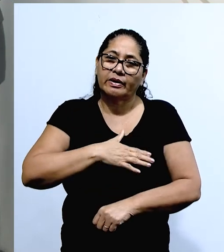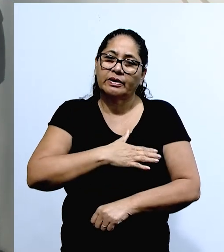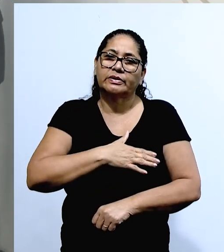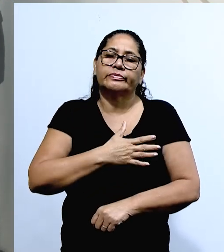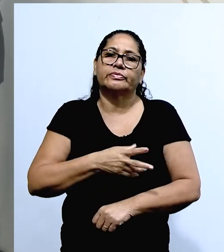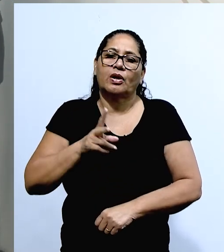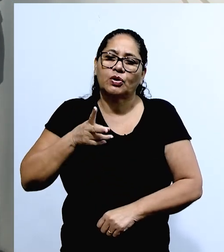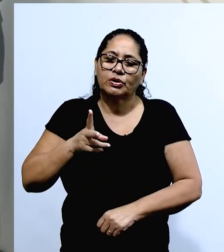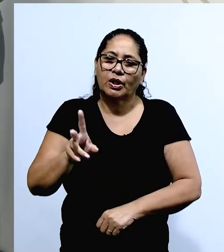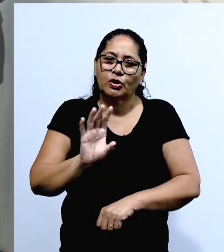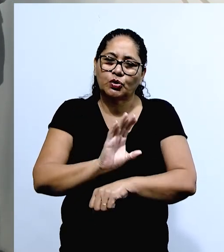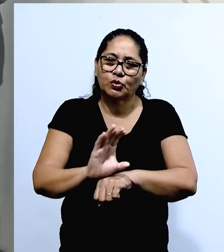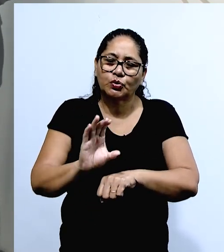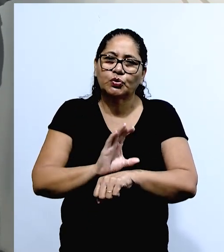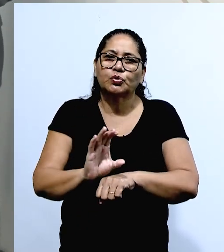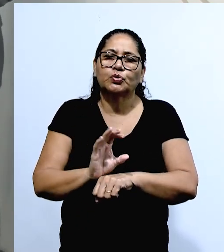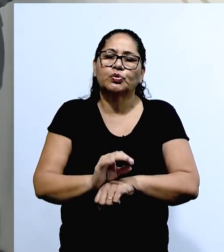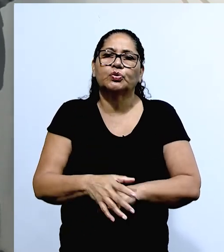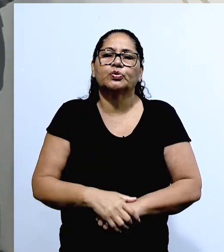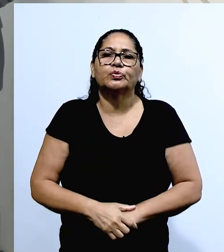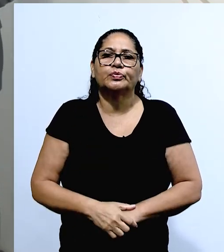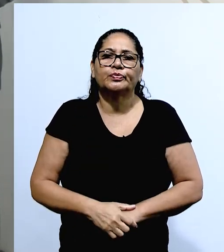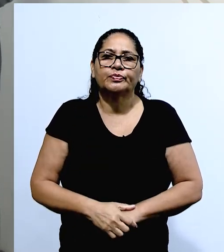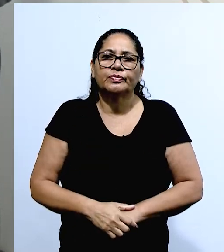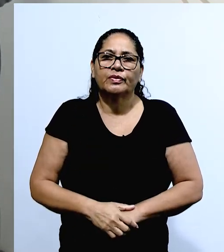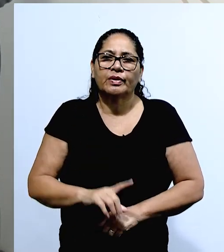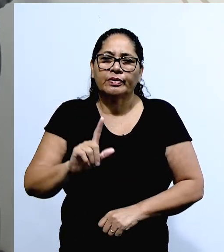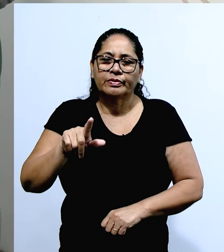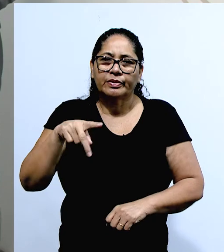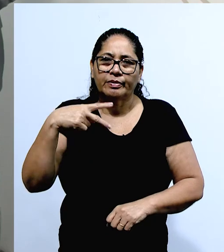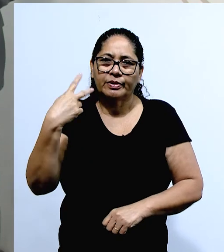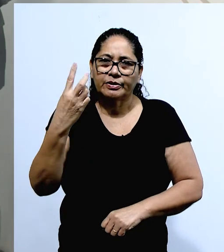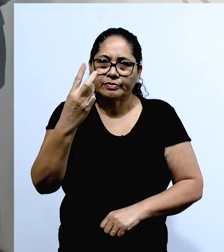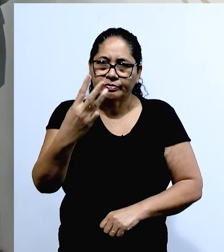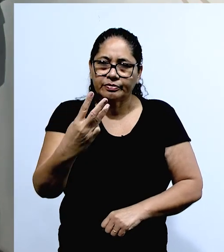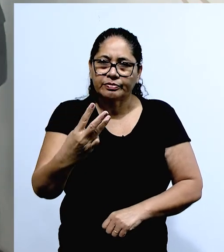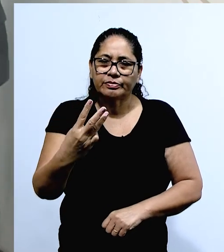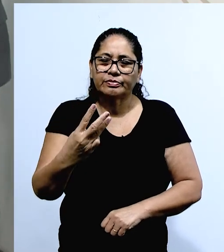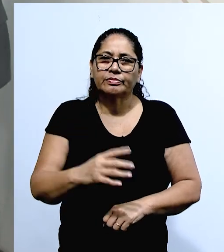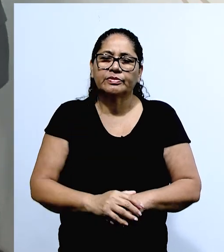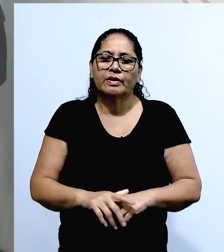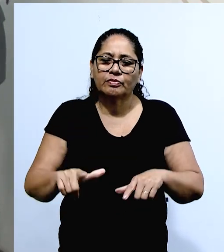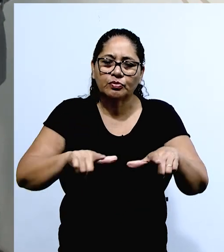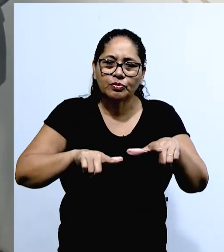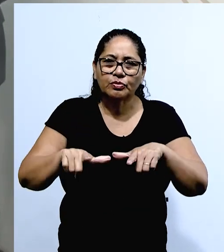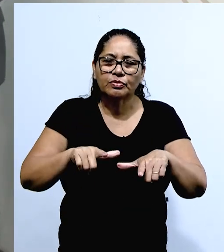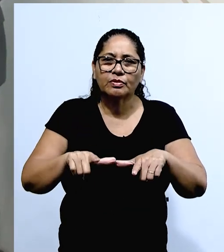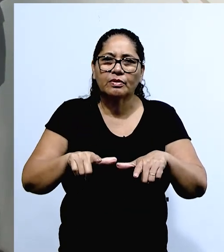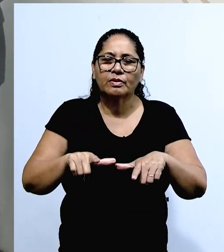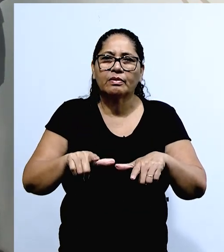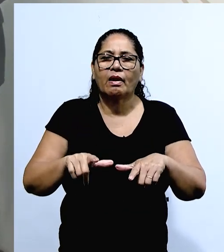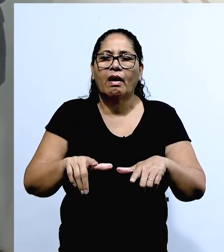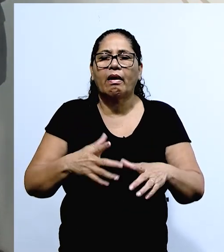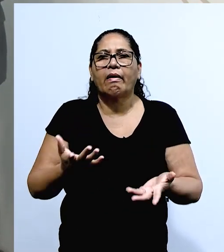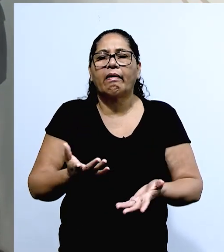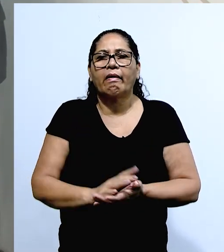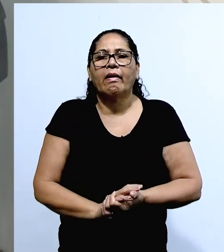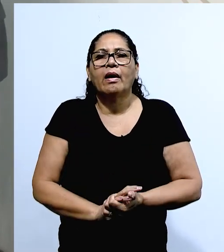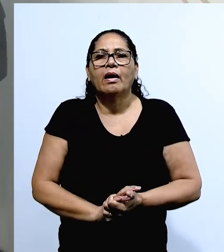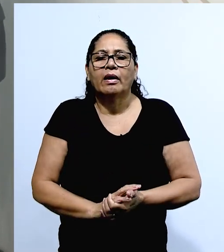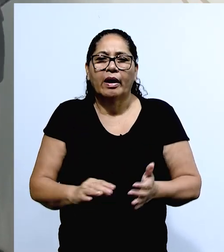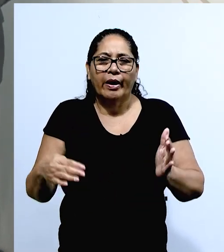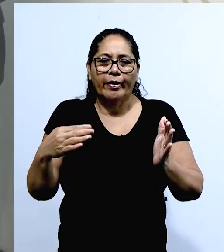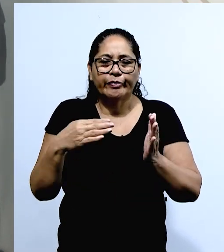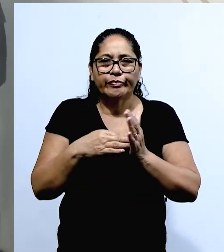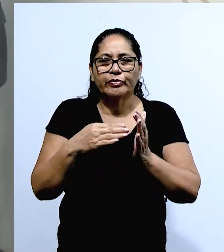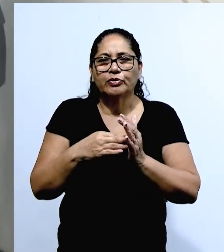gostado. A gente segue aí o curso, segue firme. E na próxima unidade, a unidade 3, né, a gente vai trabalhar um pouquinho sobre o balanço scorecard, que é a